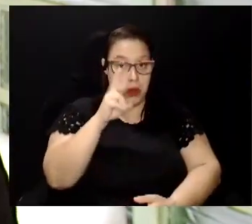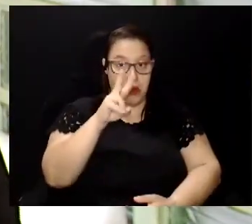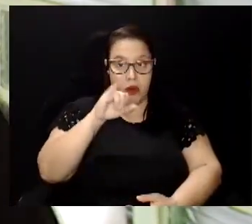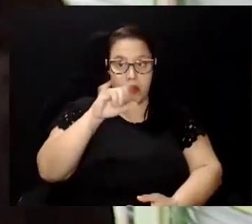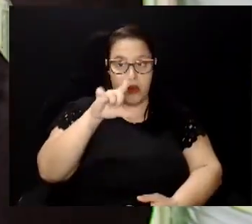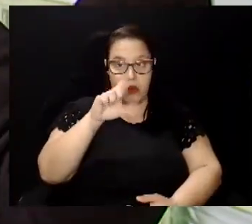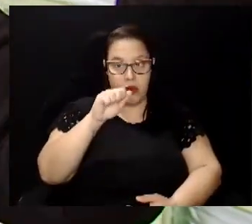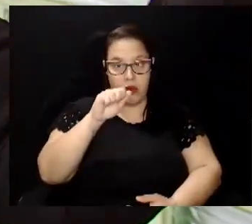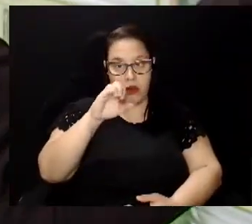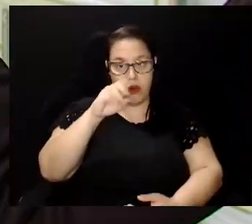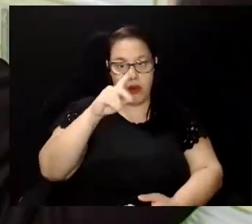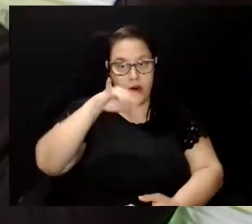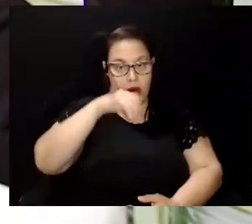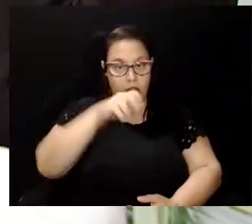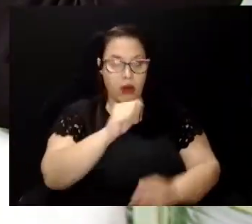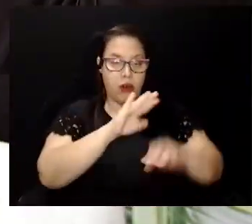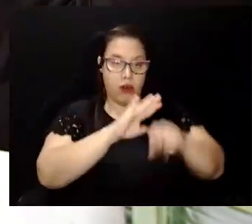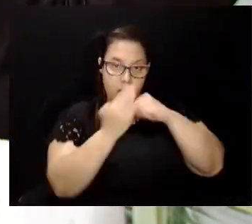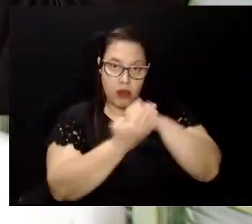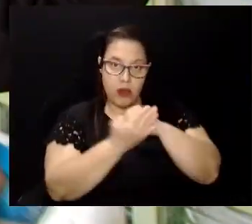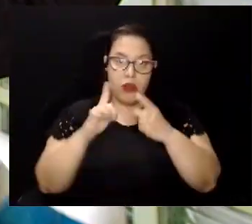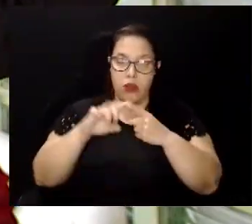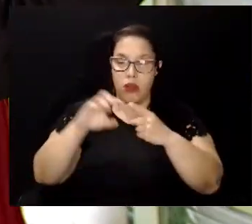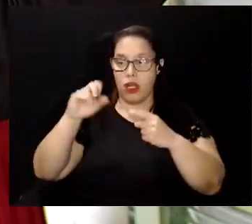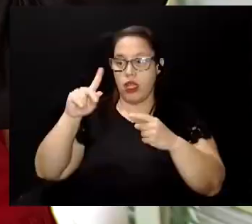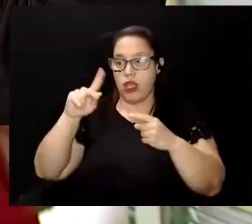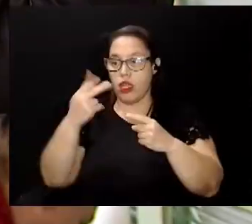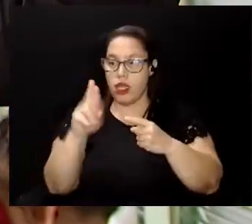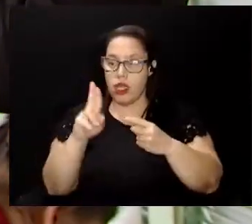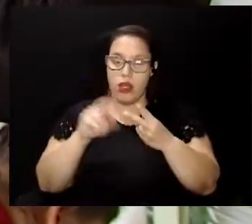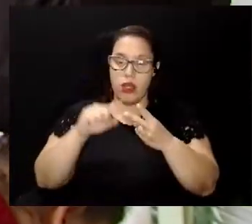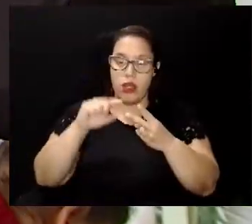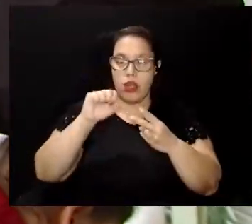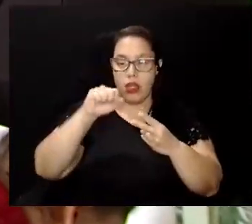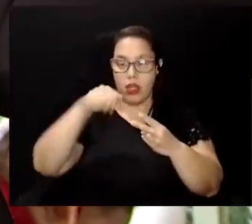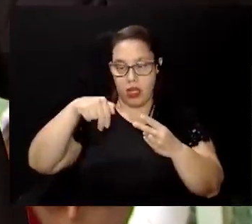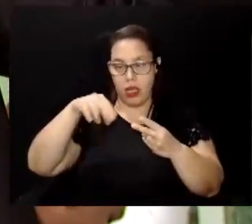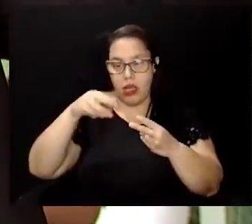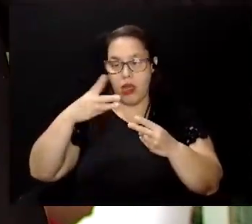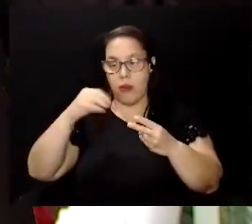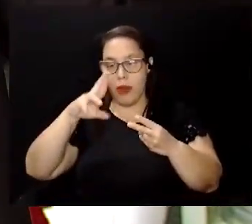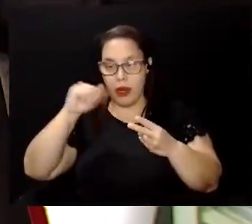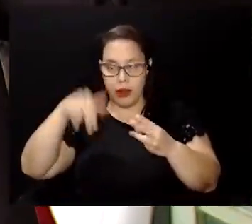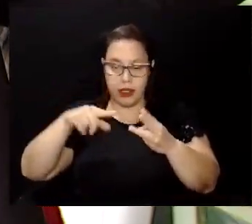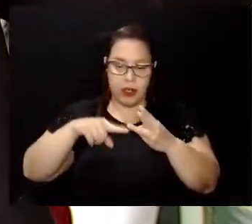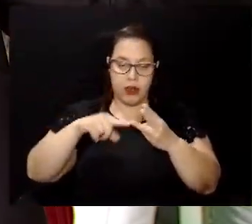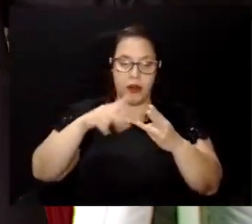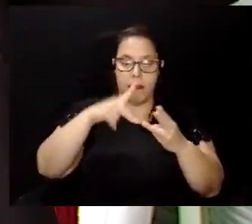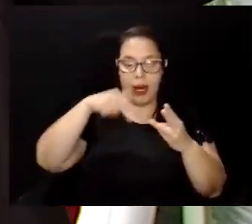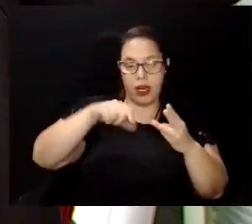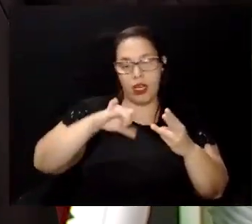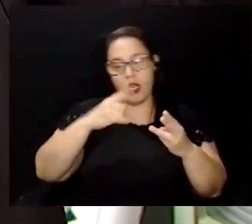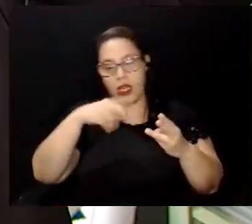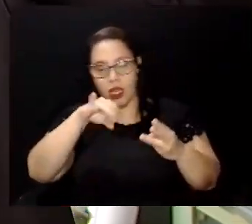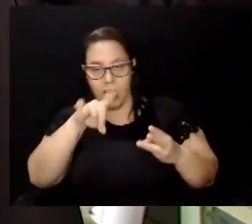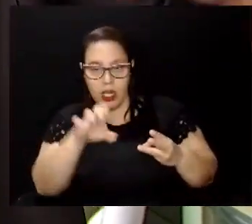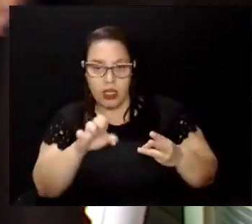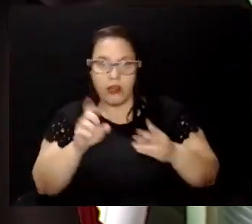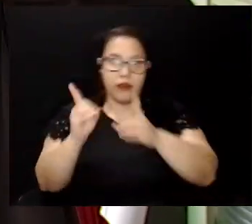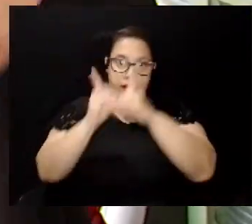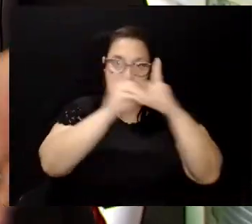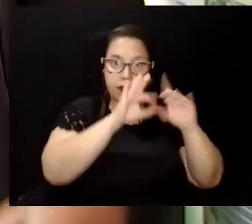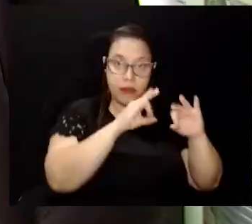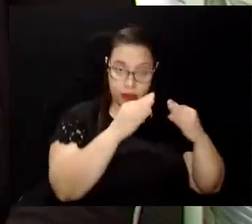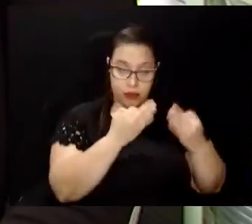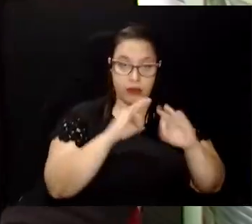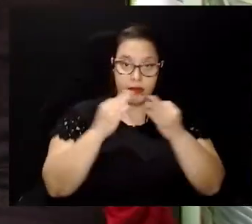Vila Olímpia, mas a gente também atende outros bairros, como o CDHU, o São Martim, o Parque Cidade, todo esse território aqui a gente